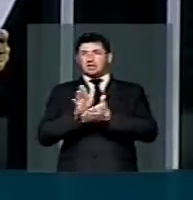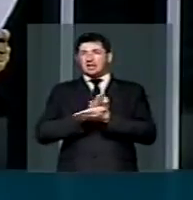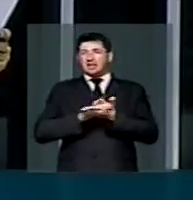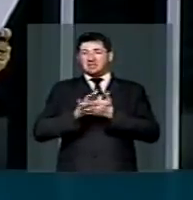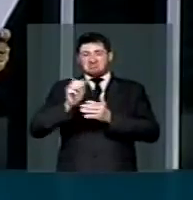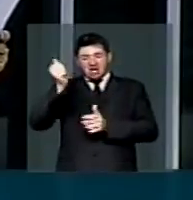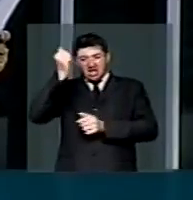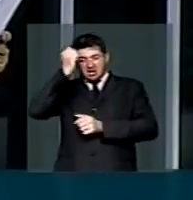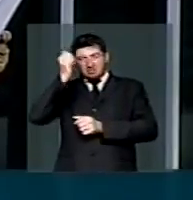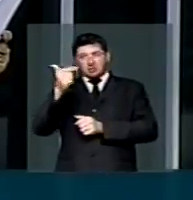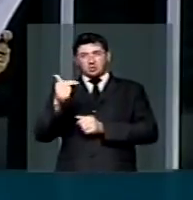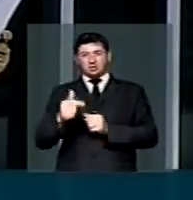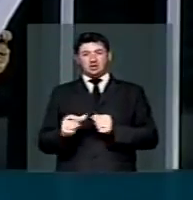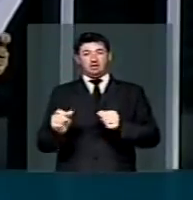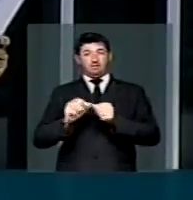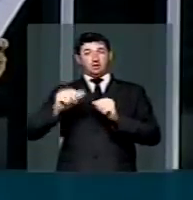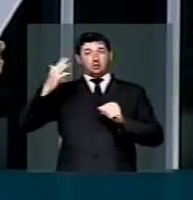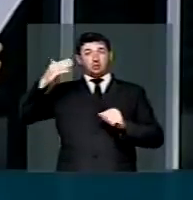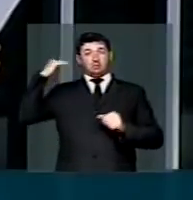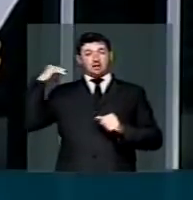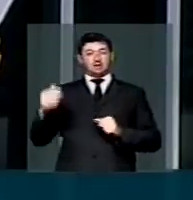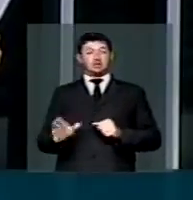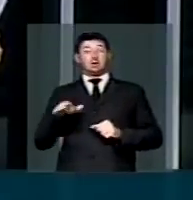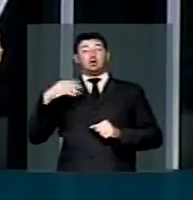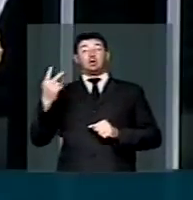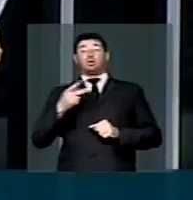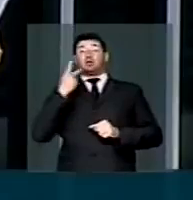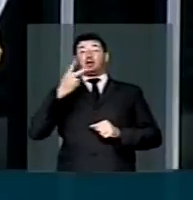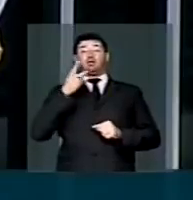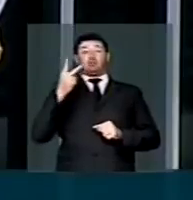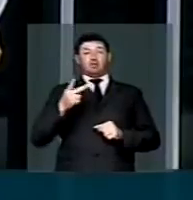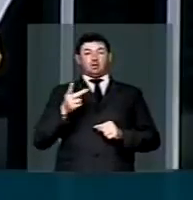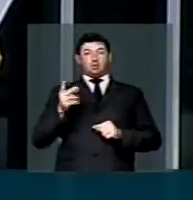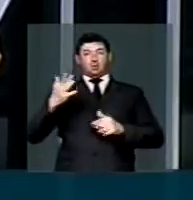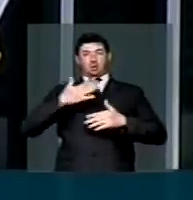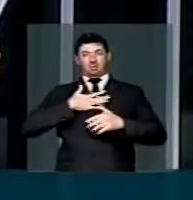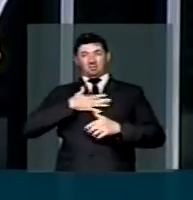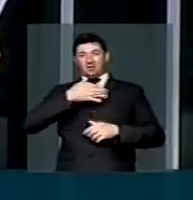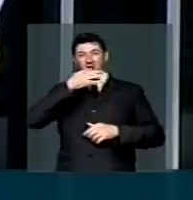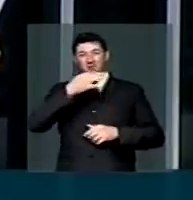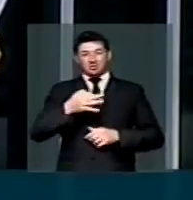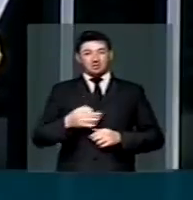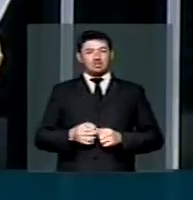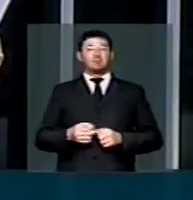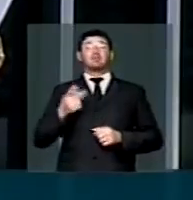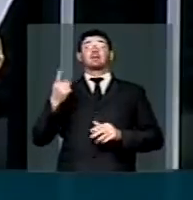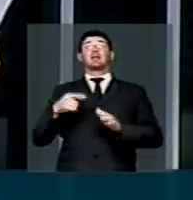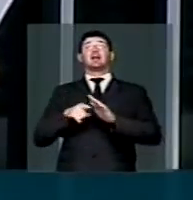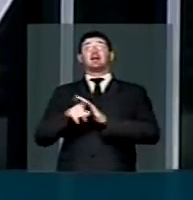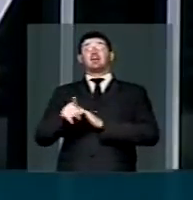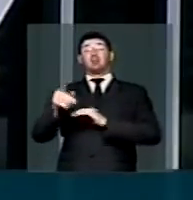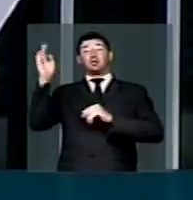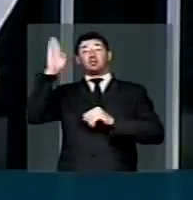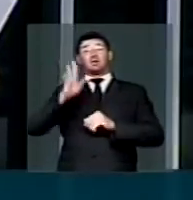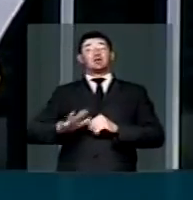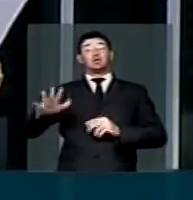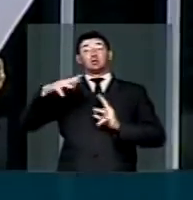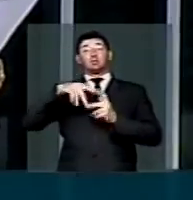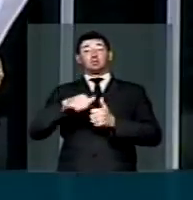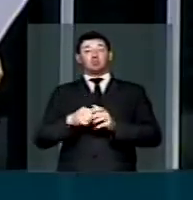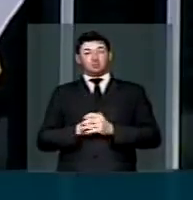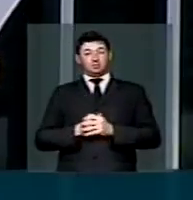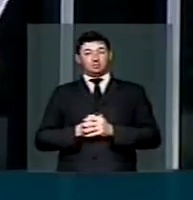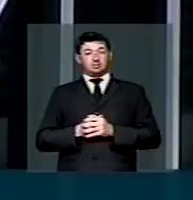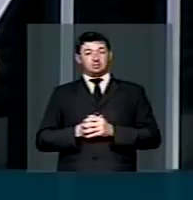nenhum arrependimento do seu passado, quando, se referindo ao meu posicionamento, ela pergunta para o Brasil e para o